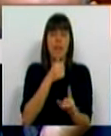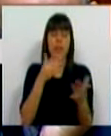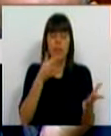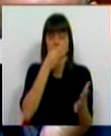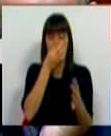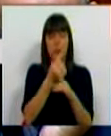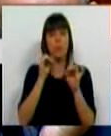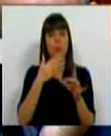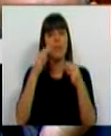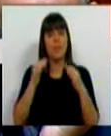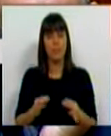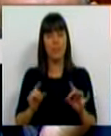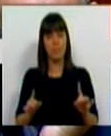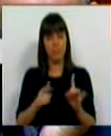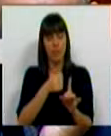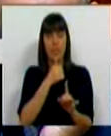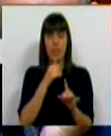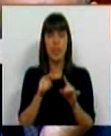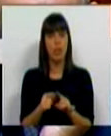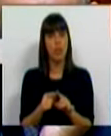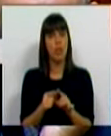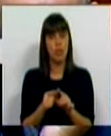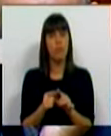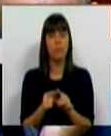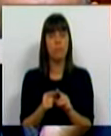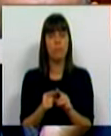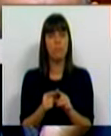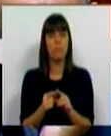decisões, porque certamente serão decisões que vão,